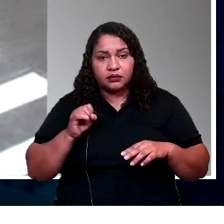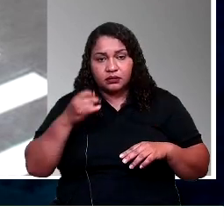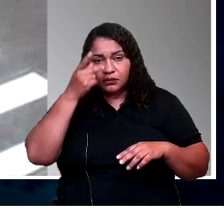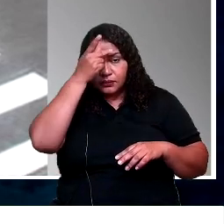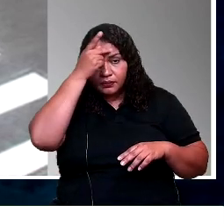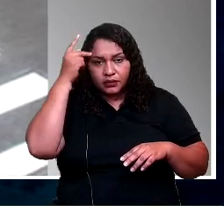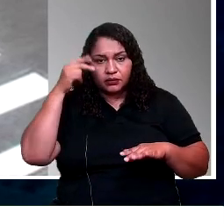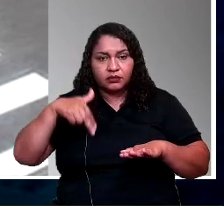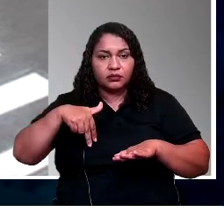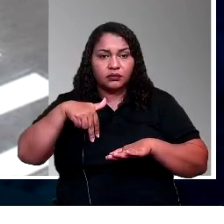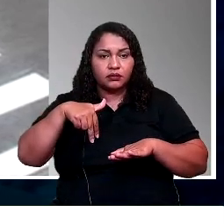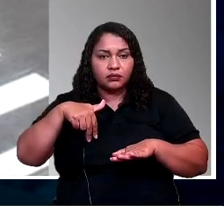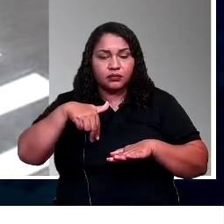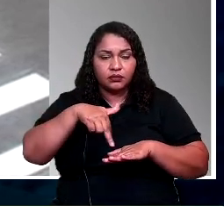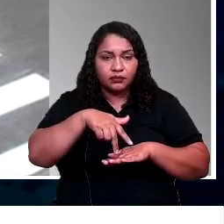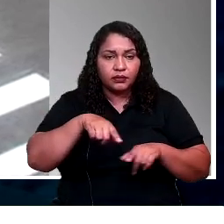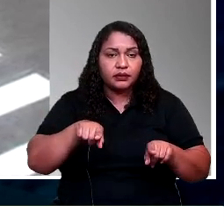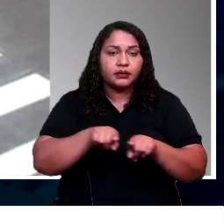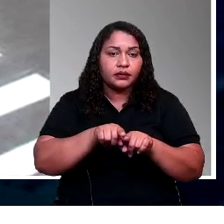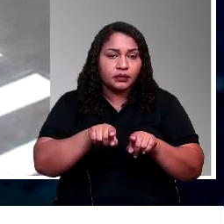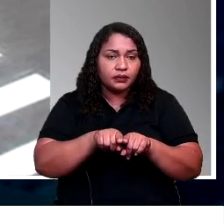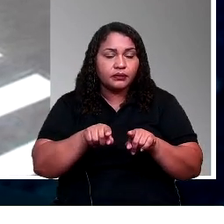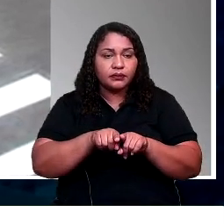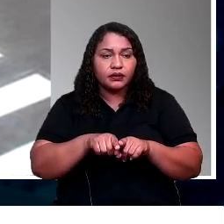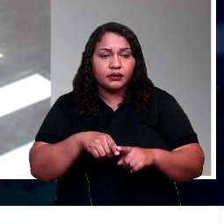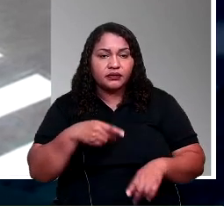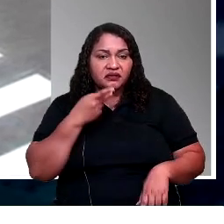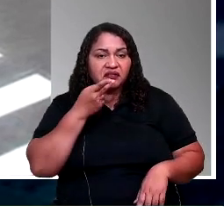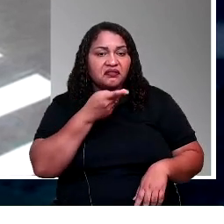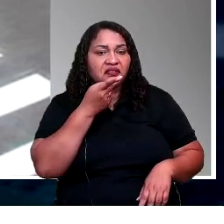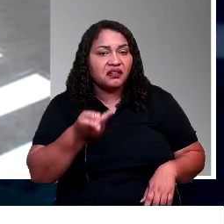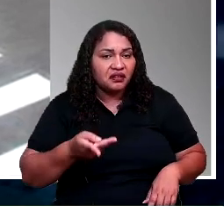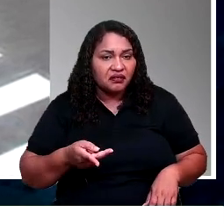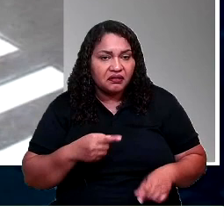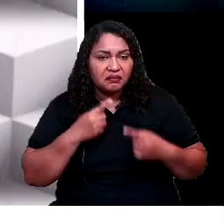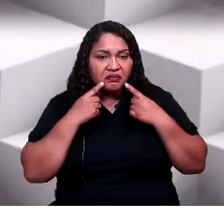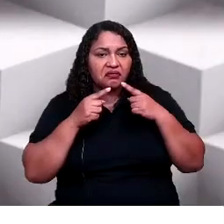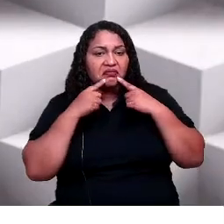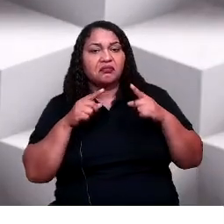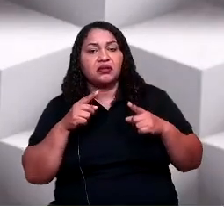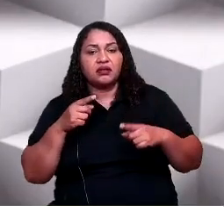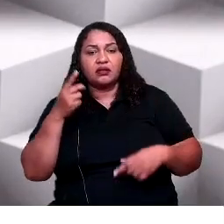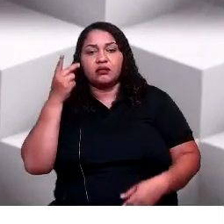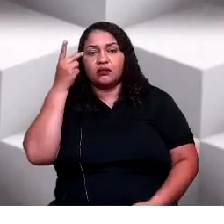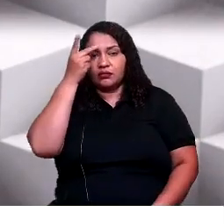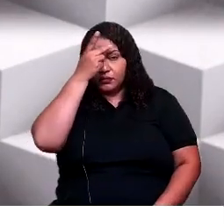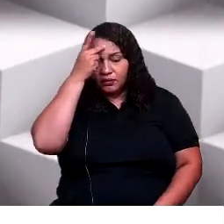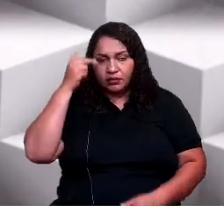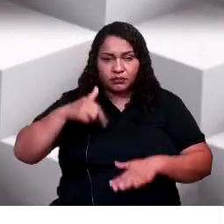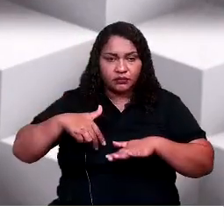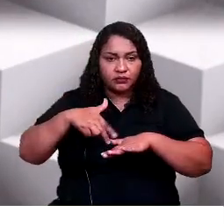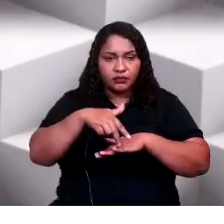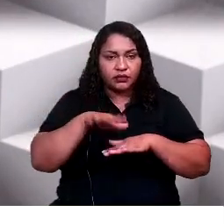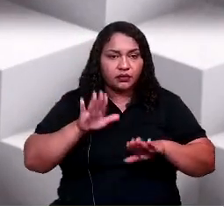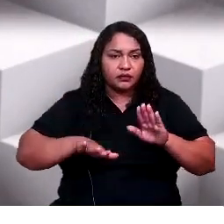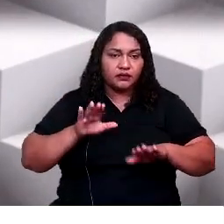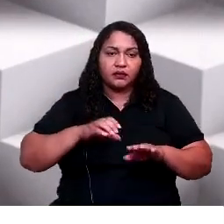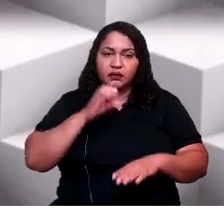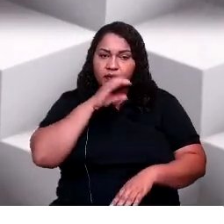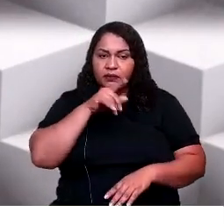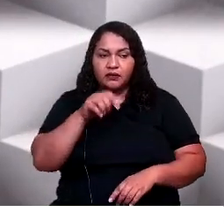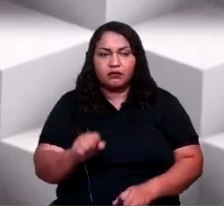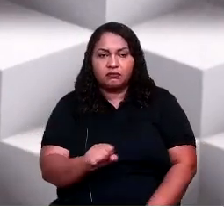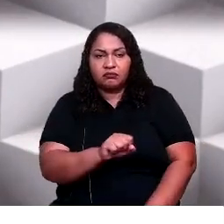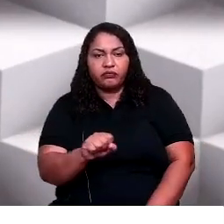E também e também Acredite né ameaçar os pedestres que estejam passando pela Via ali motorista às vezes